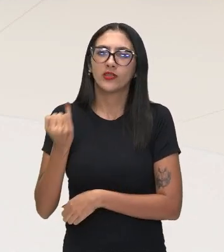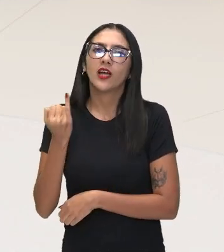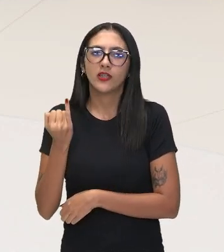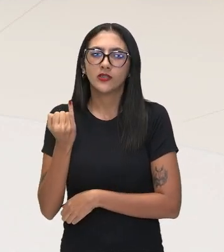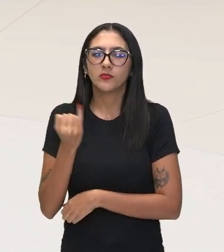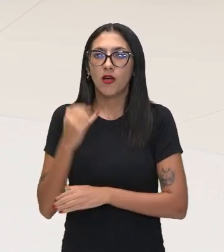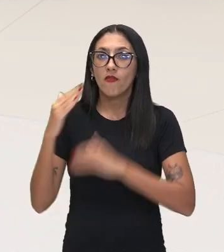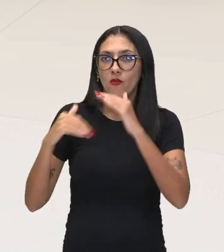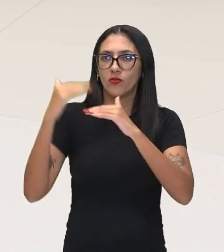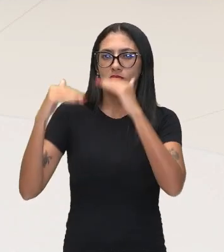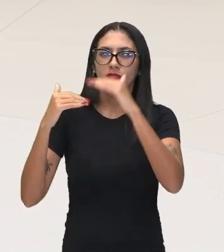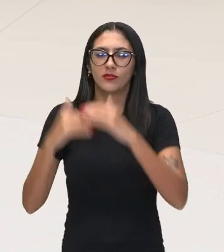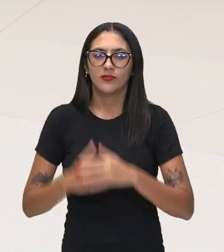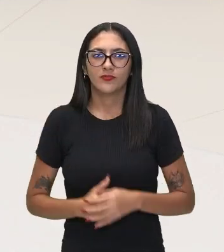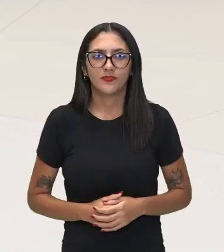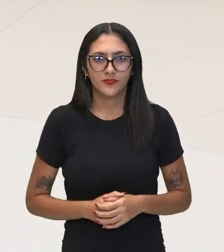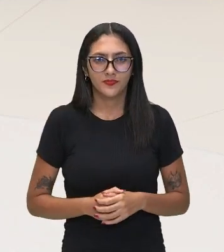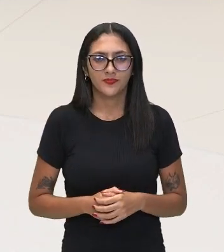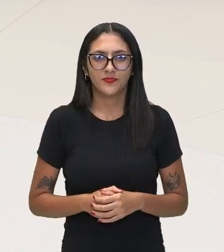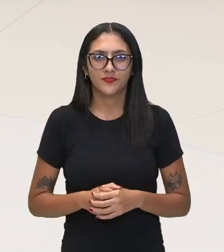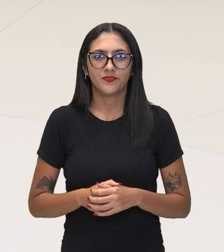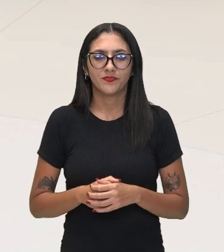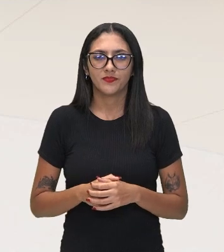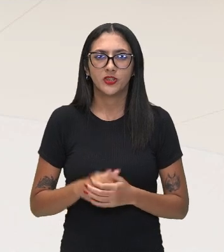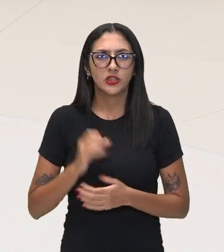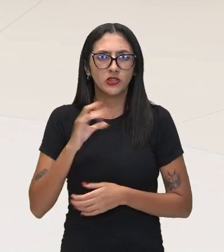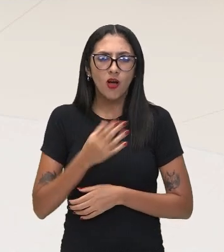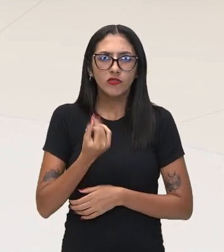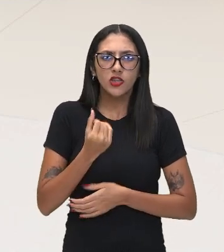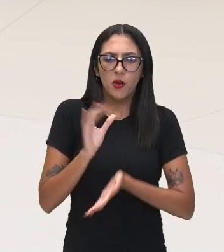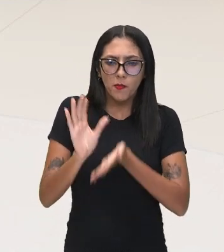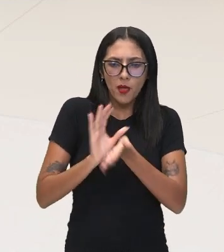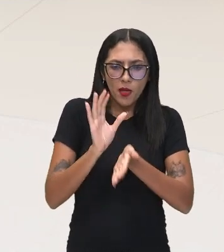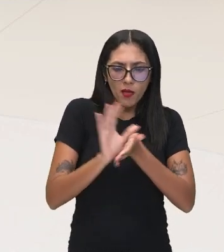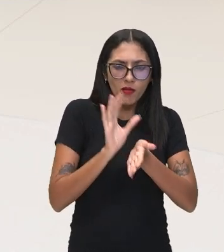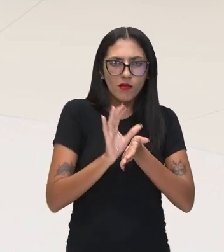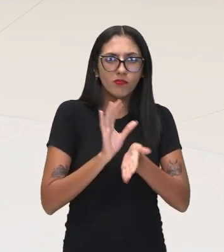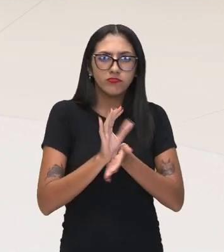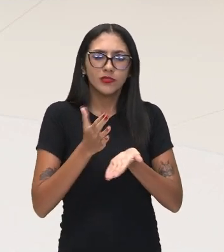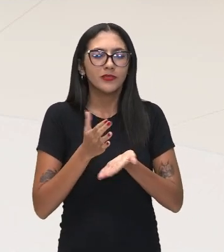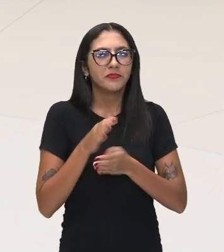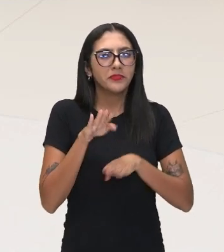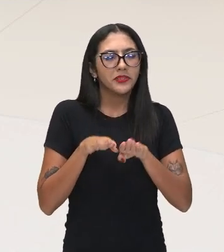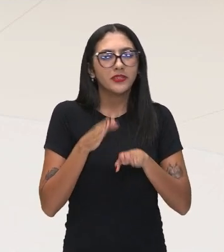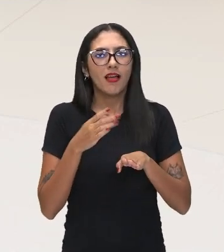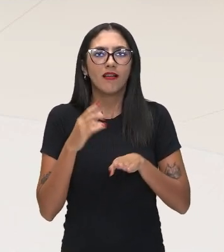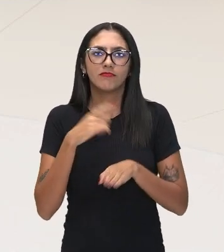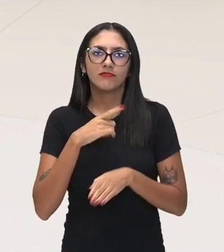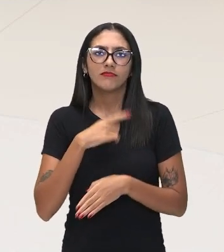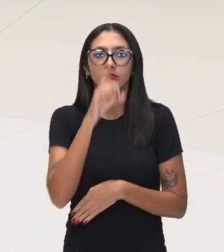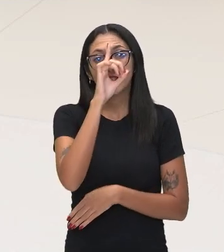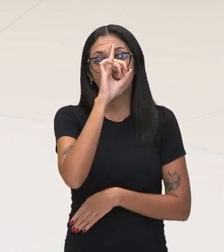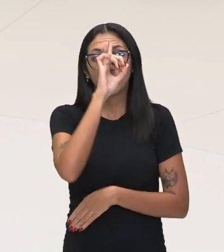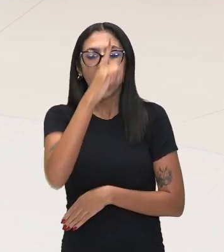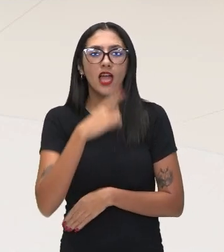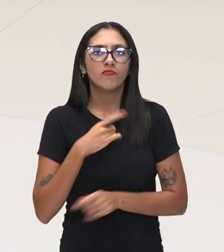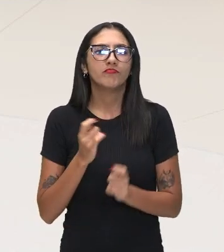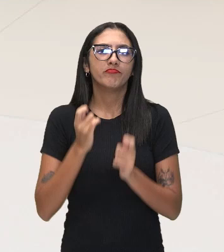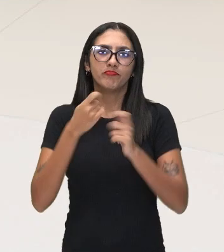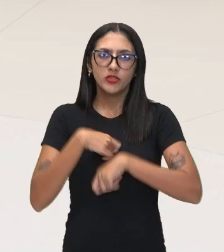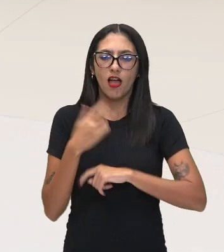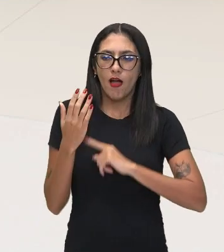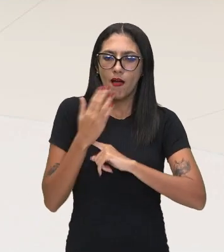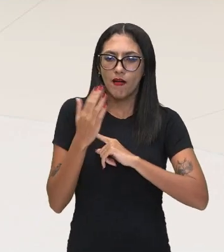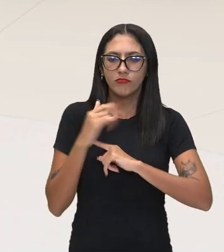sucesso, tá? Então, olha só, não é só ter lucro, né? Às vezes uma ideia ousada que você tem aí vai ajudar e muito a você